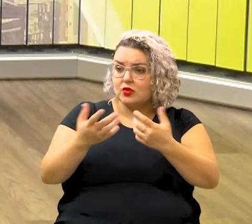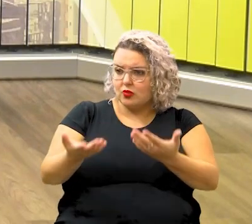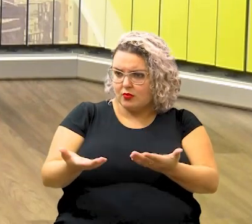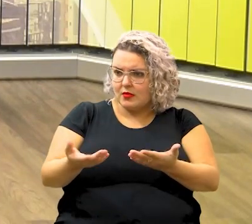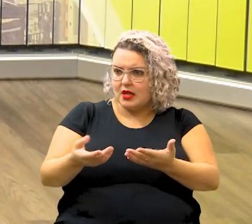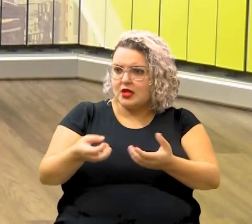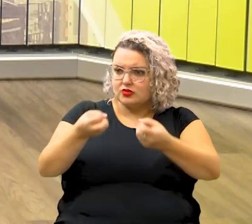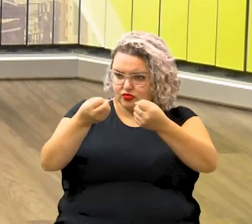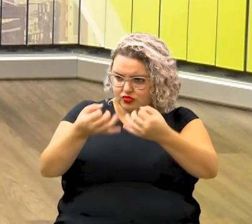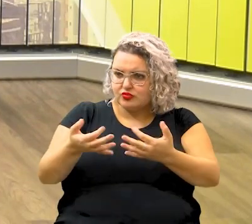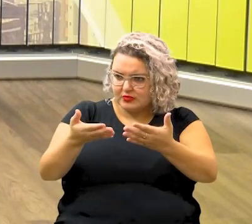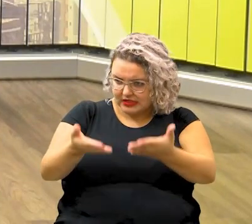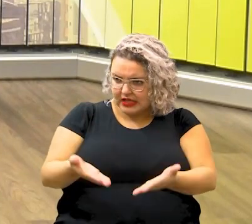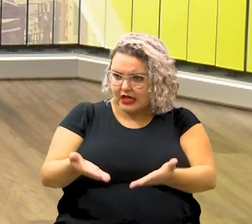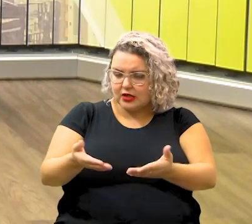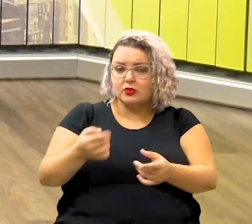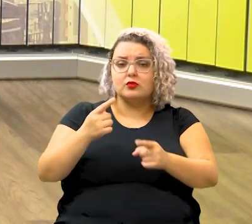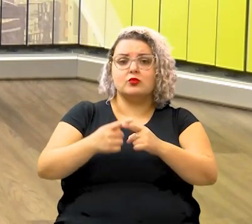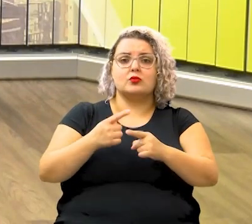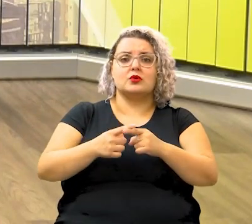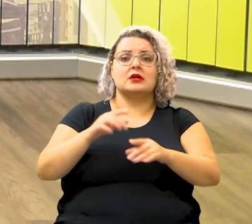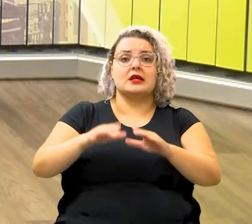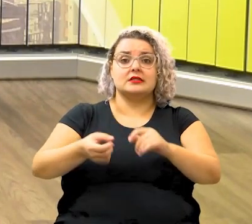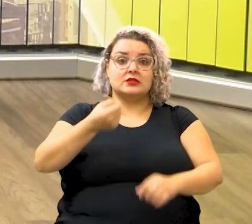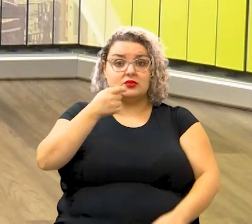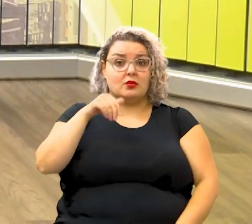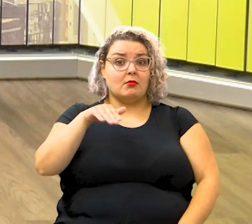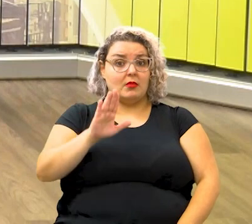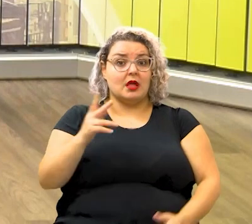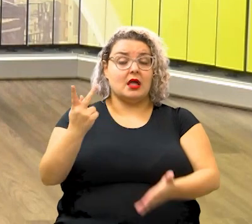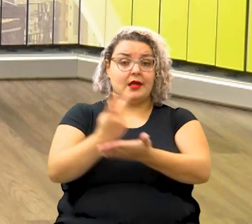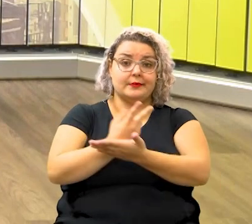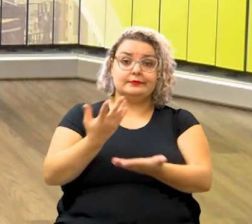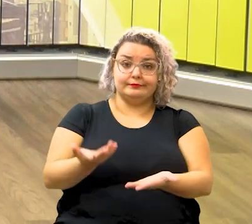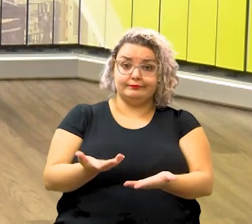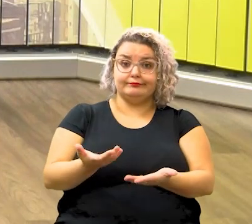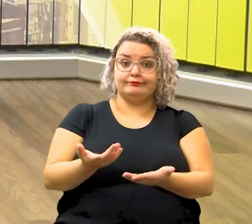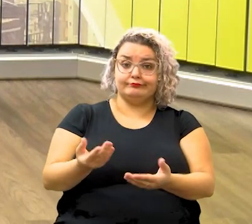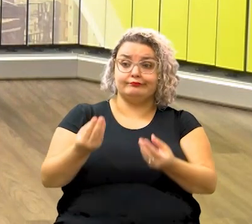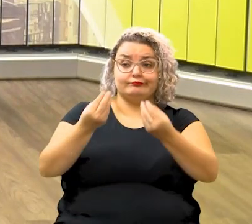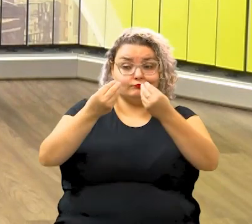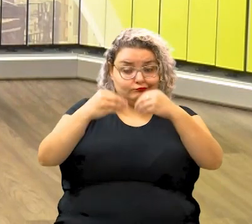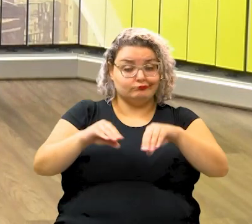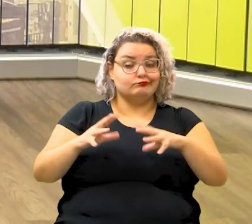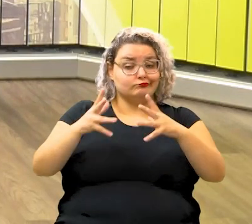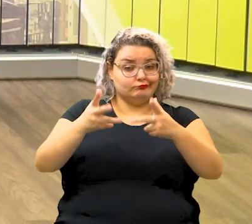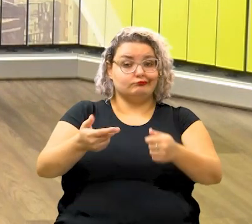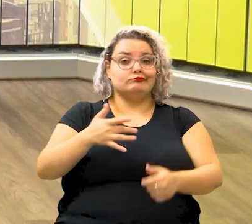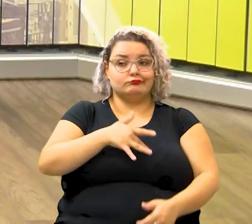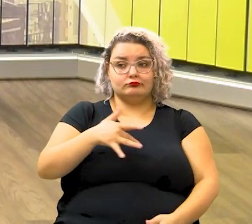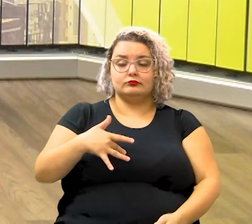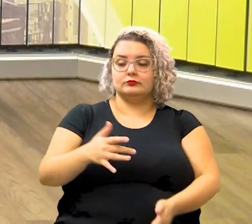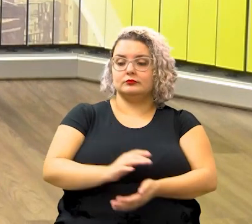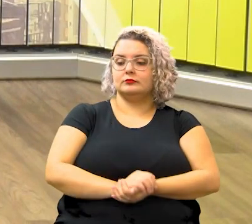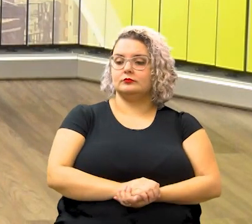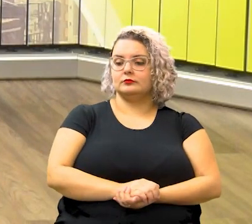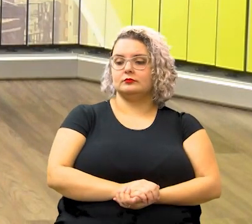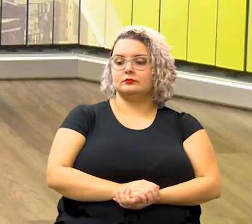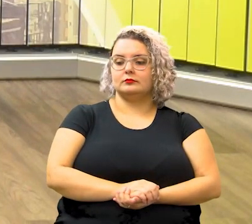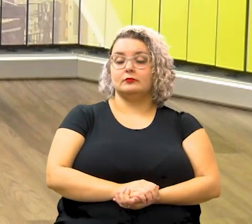um médico, né? Porque às vezes você toma a mais, toma errado e vai acabar aí piorando toda a